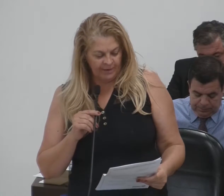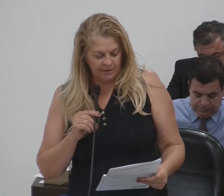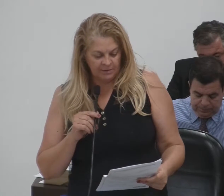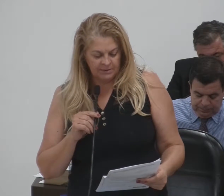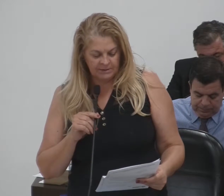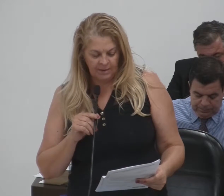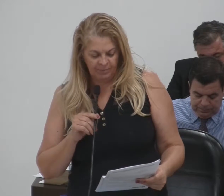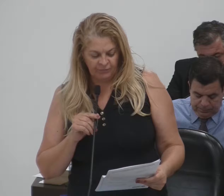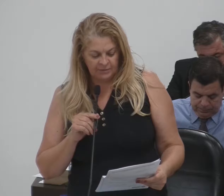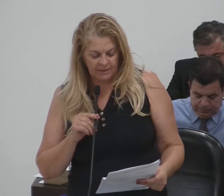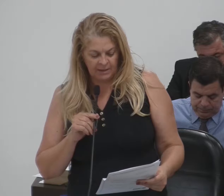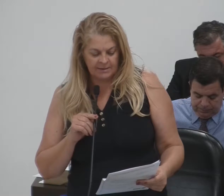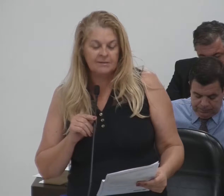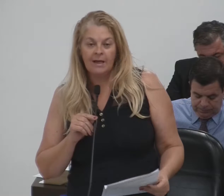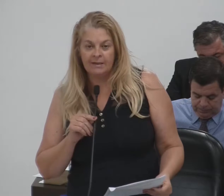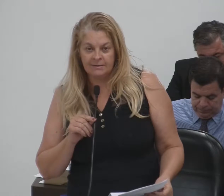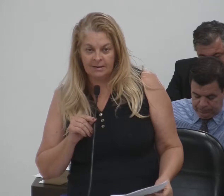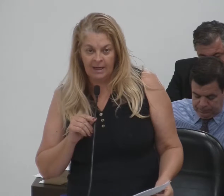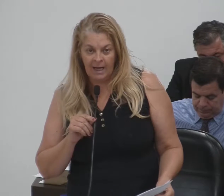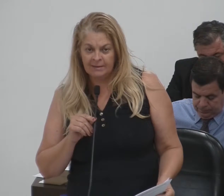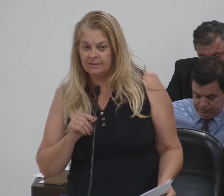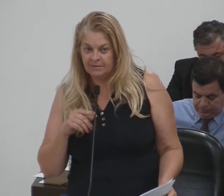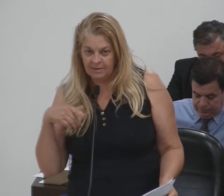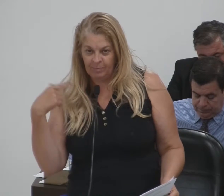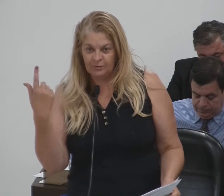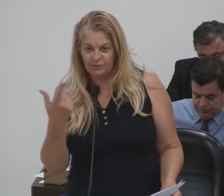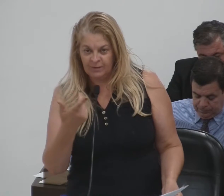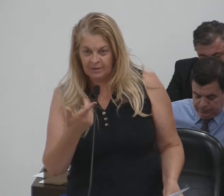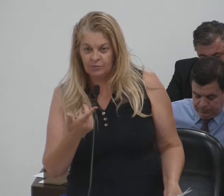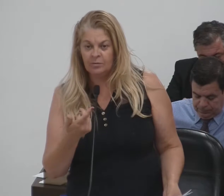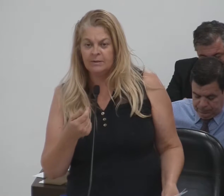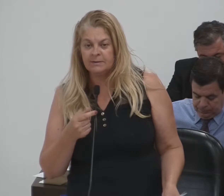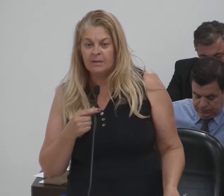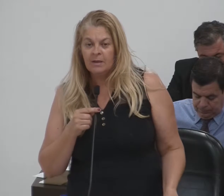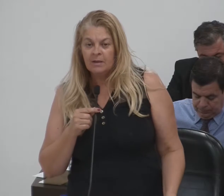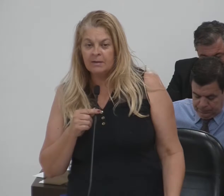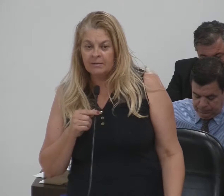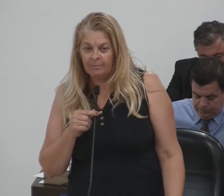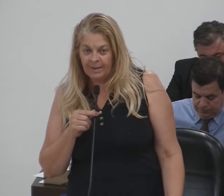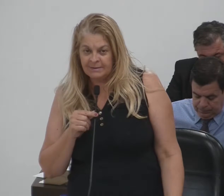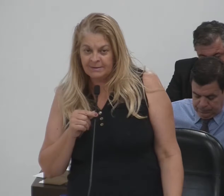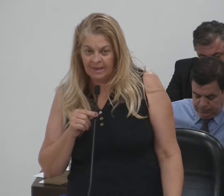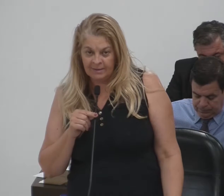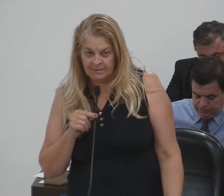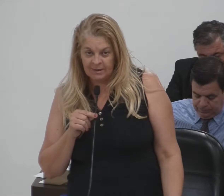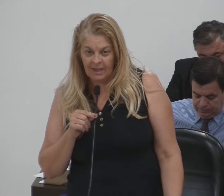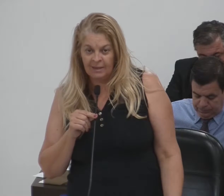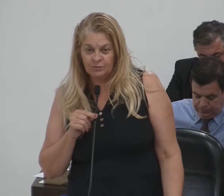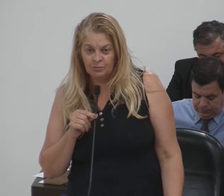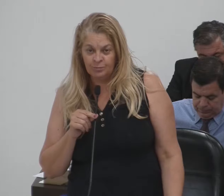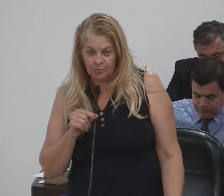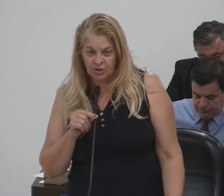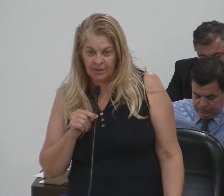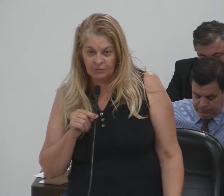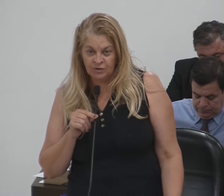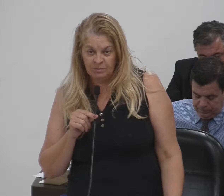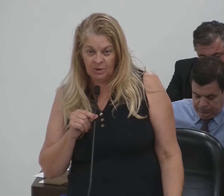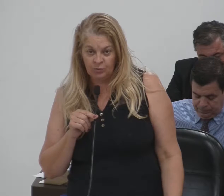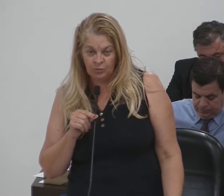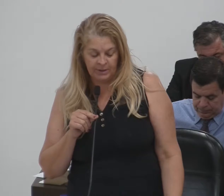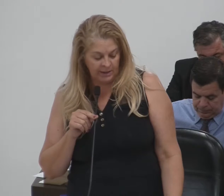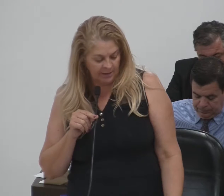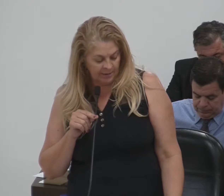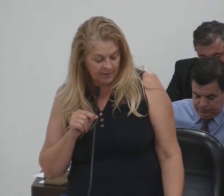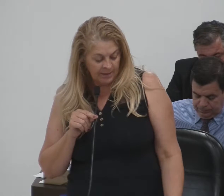vereador Vaguinho, dizer para você que está nesta casa, dizer para os vereadores que também está nesta casa um projeto de